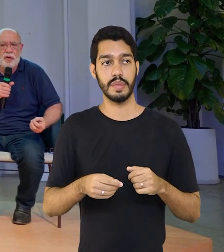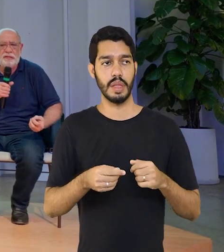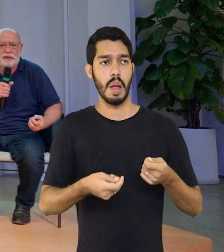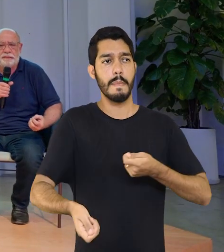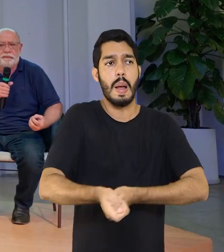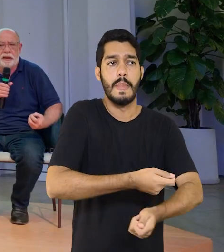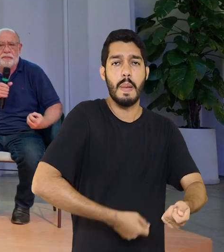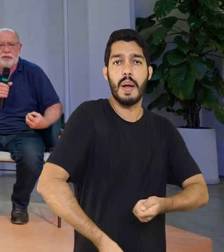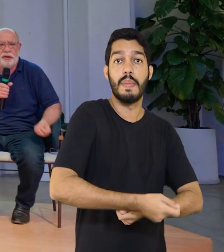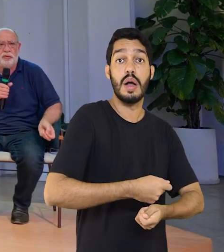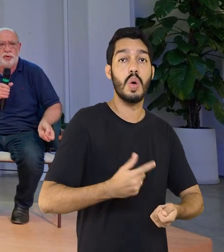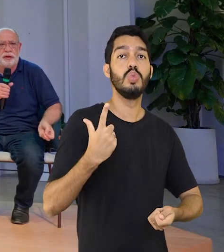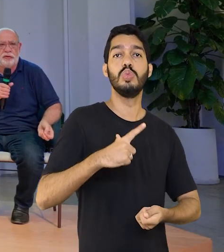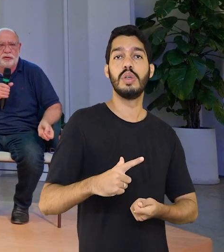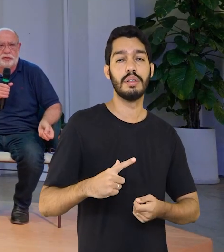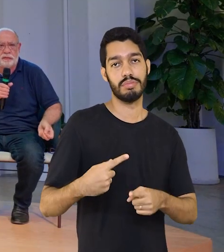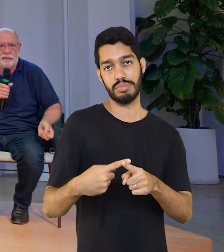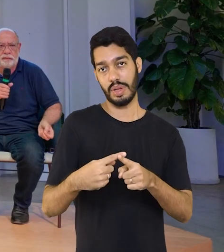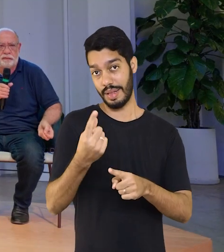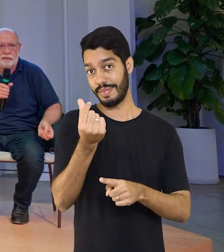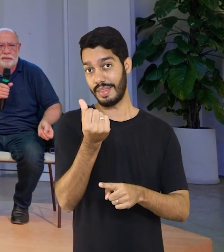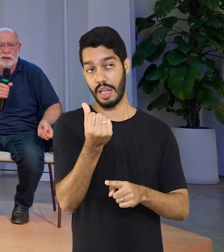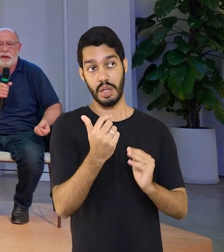se move pelo sinal dos preços.